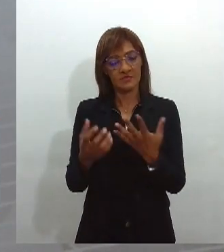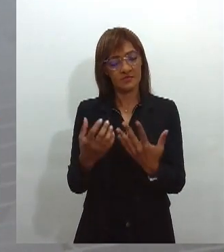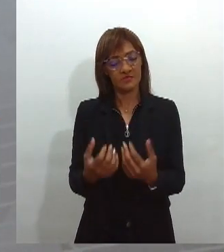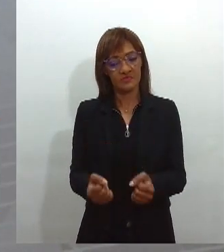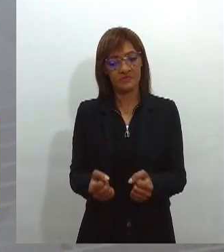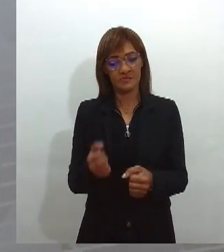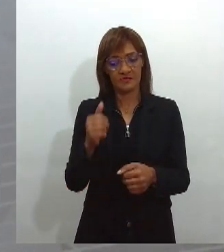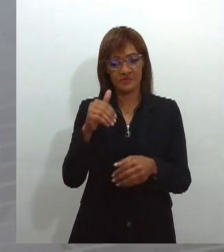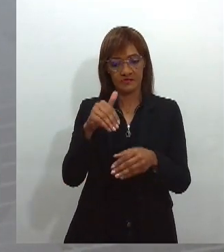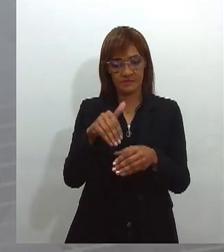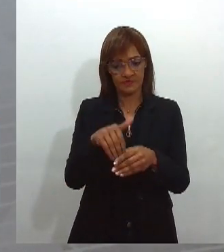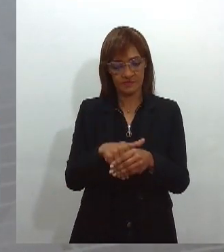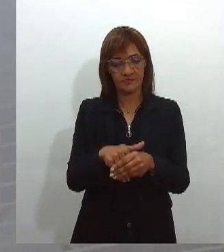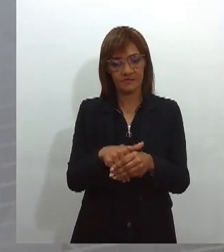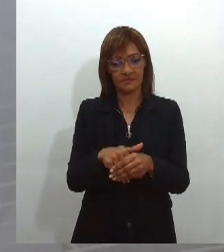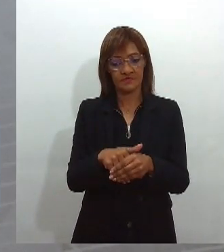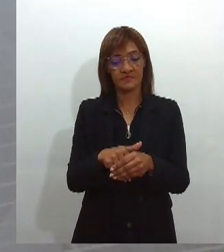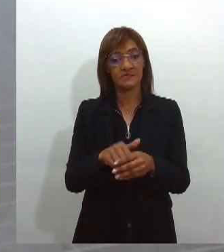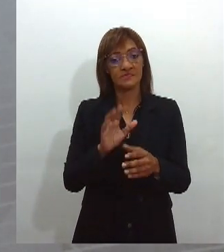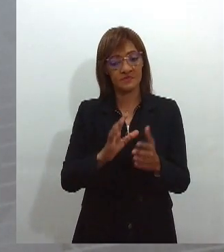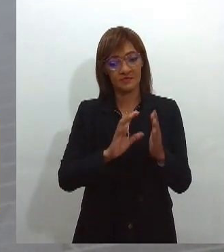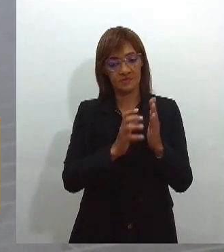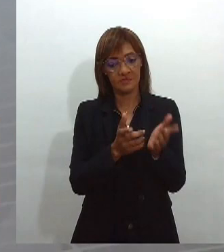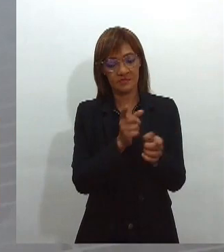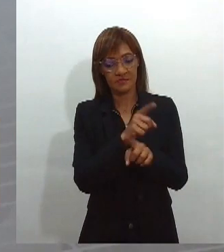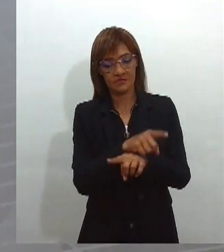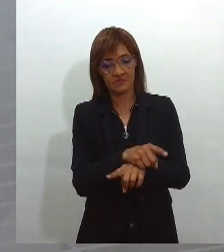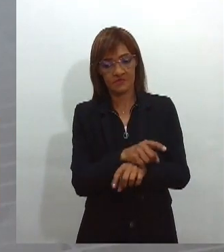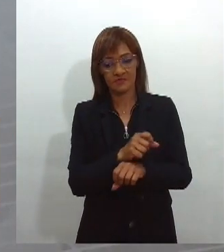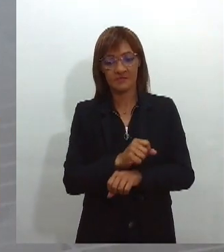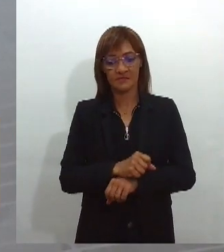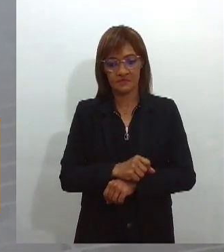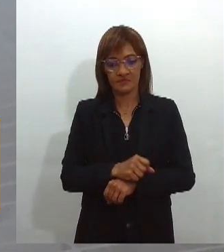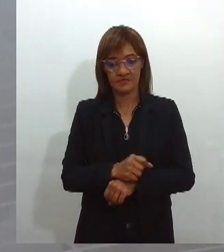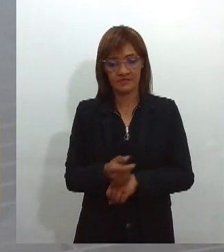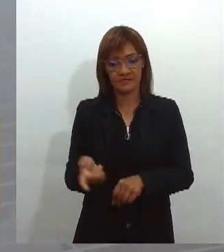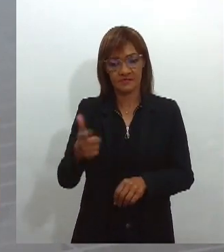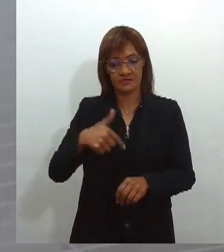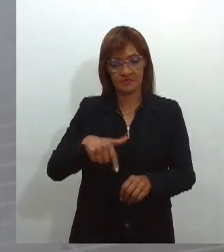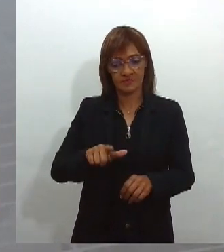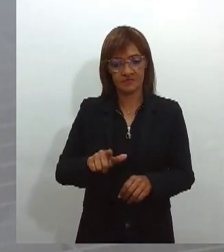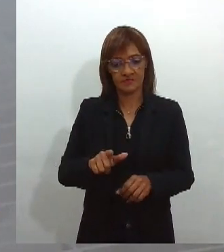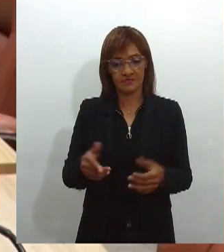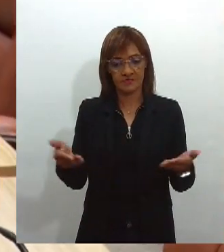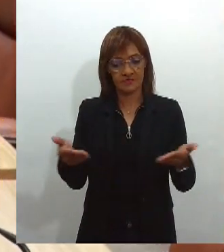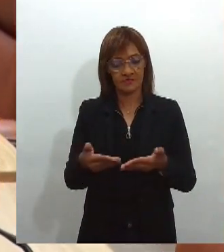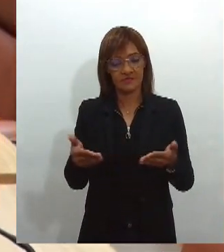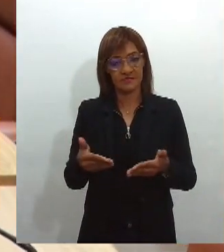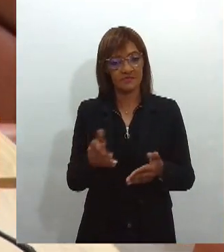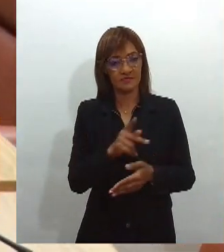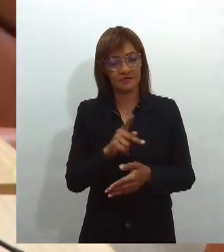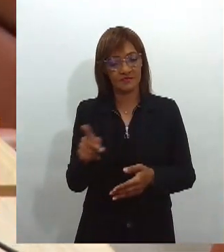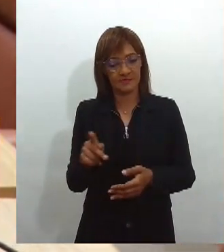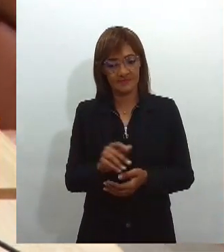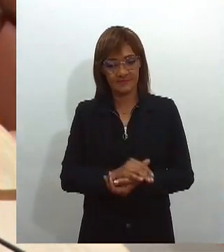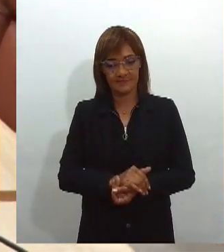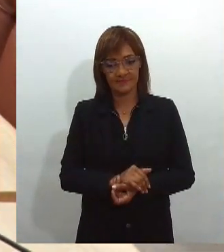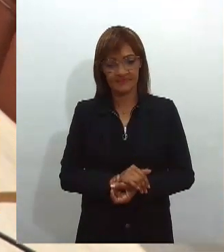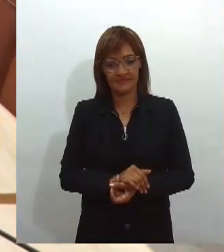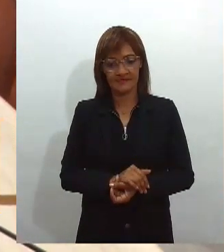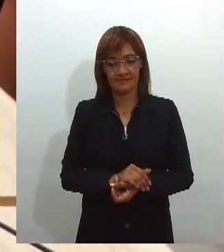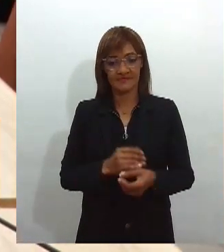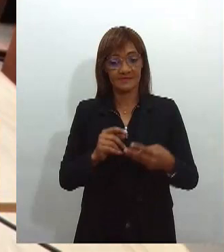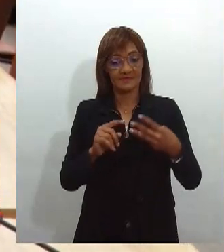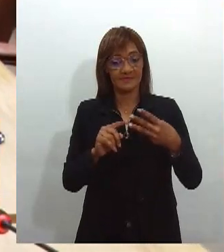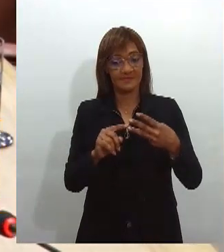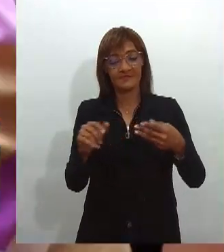na oposição, né, para essa reeleição da atual mesa diretora com essa mudança. Terceira secretária da